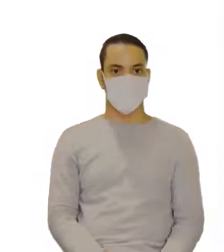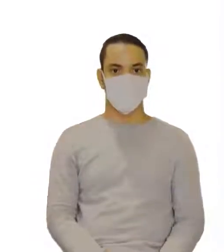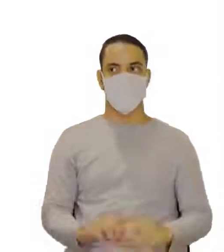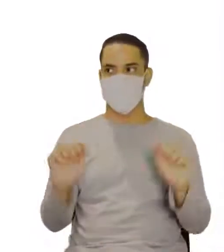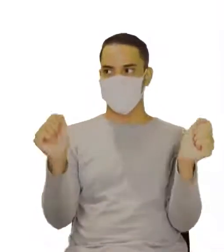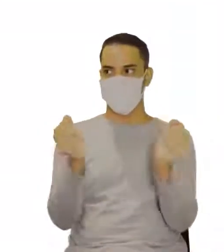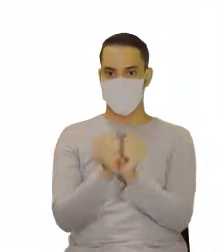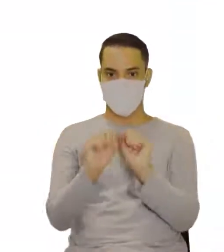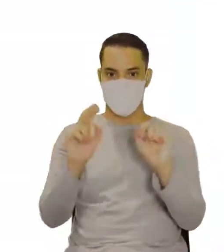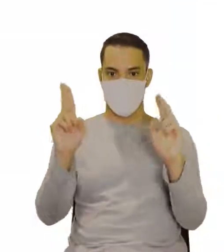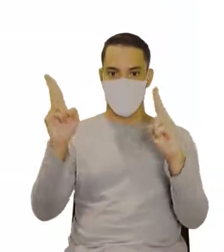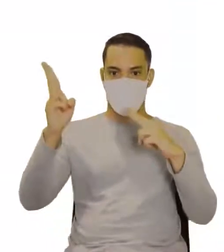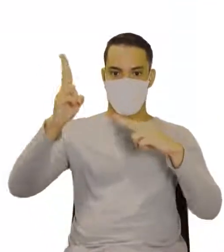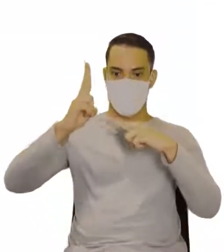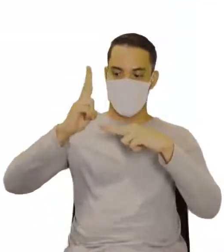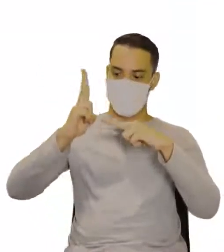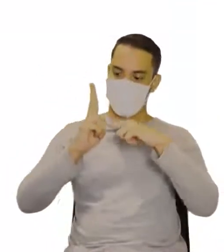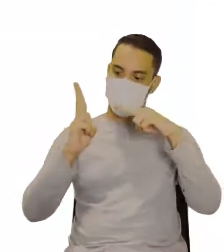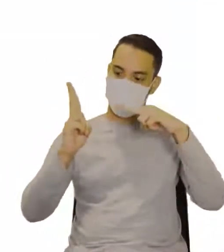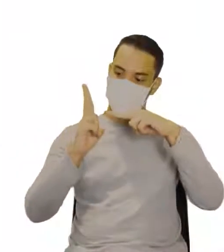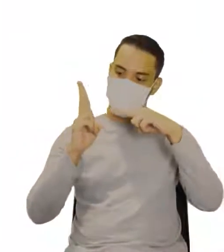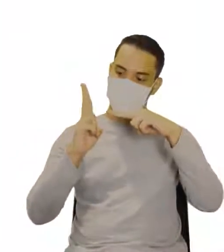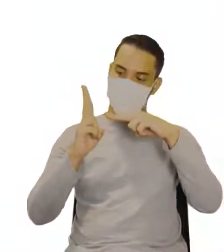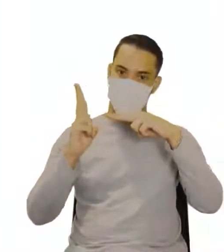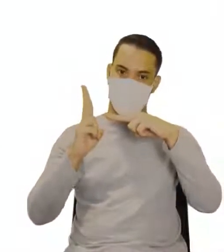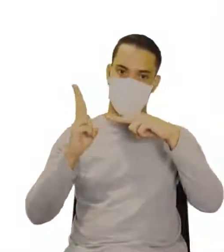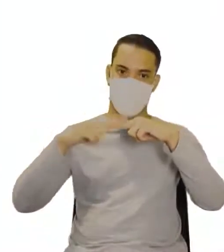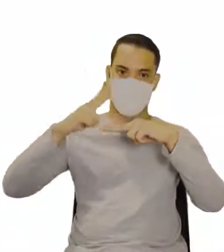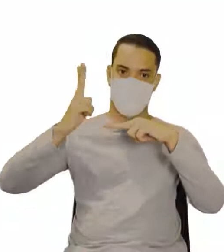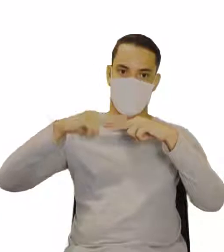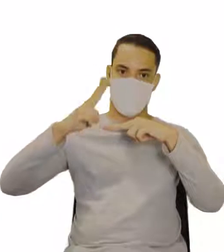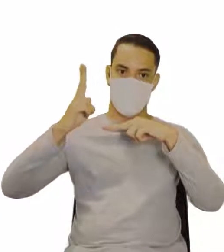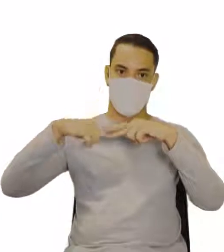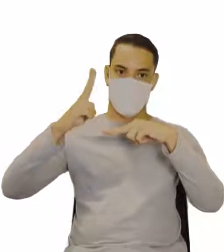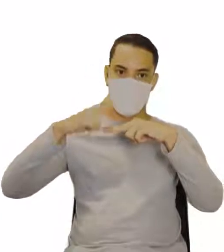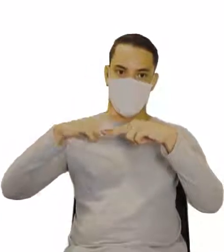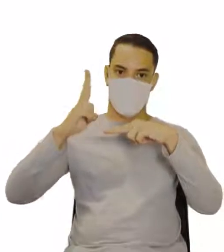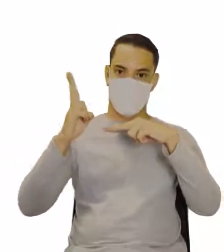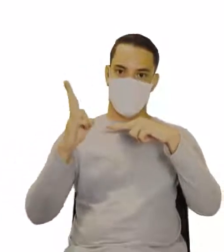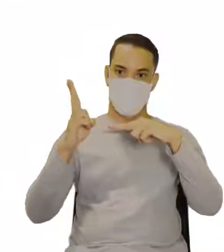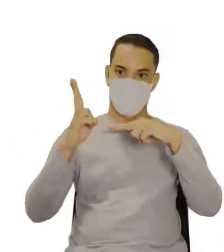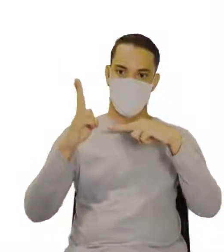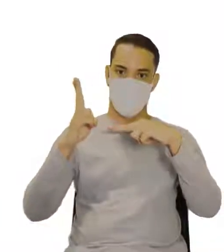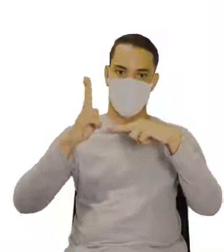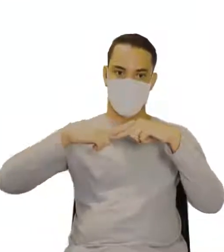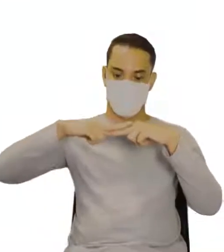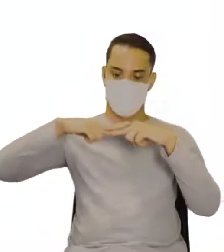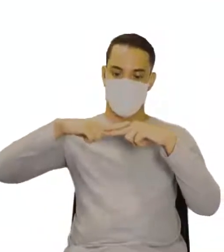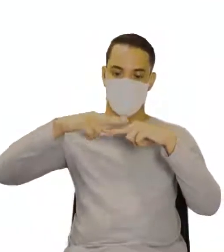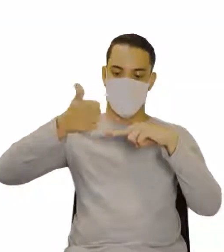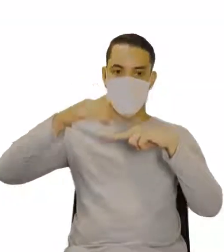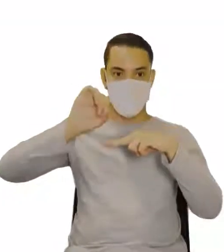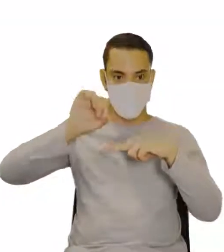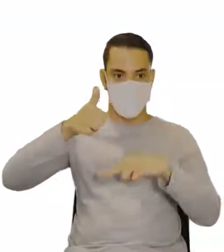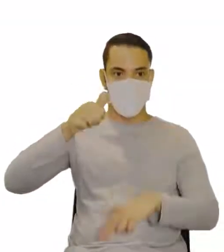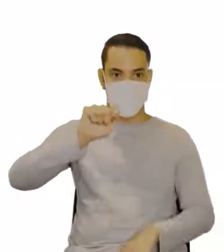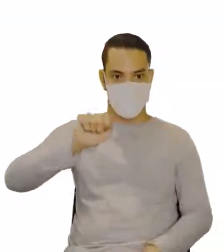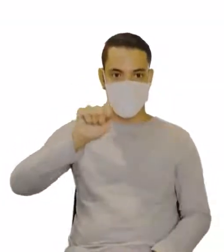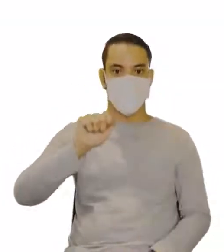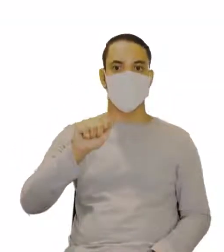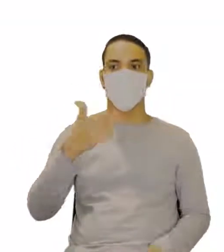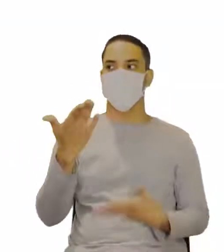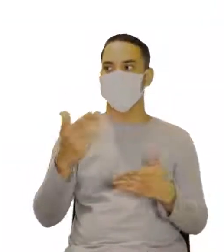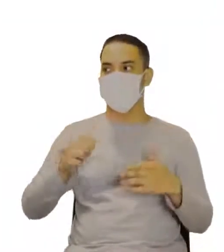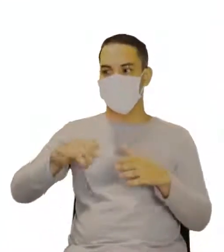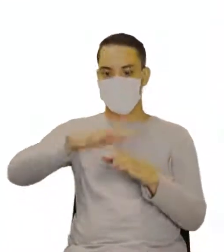chave fechada, né? Com chave aberta não atravessa nada, tá, gente? Com a chave fechada é 10 amperes. A corrente passa a